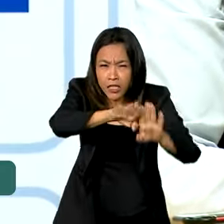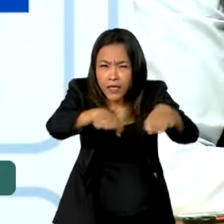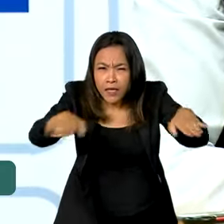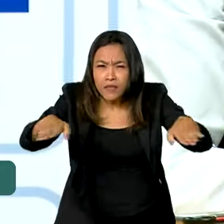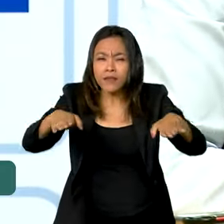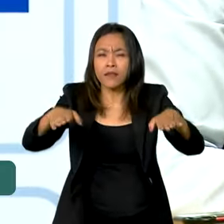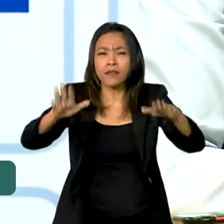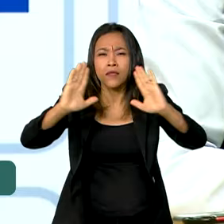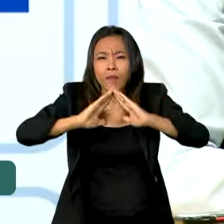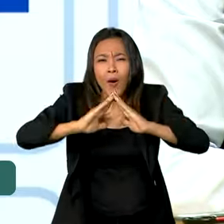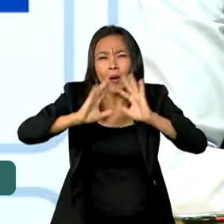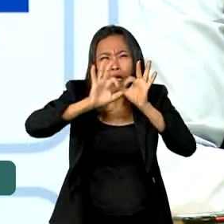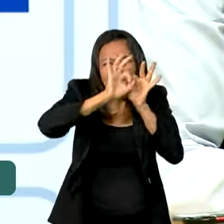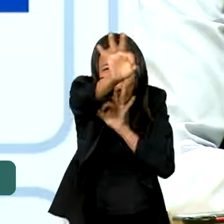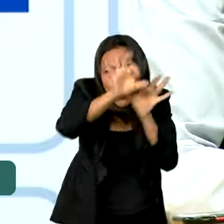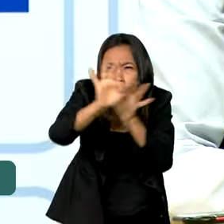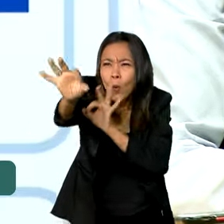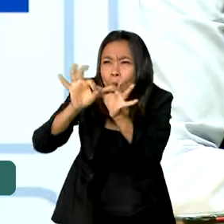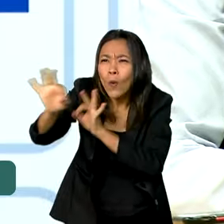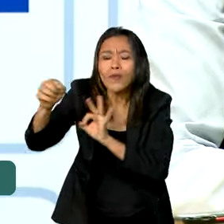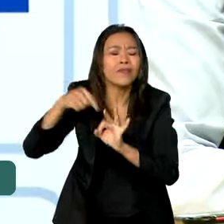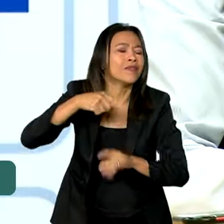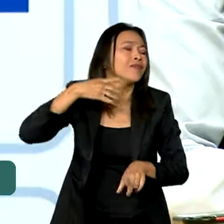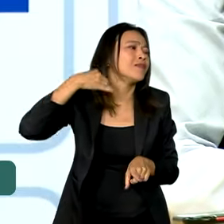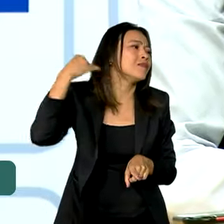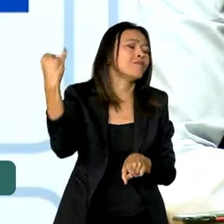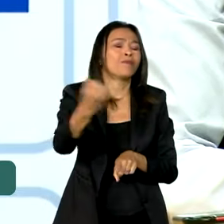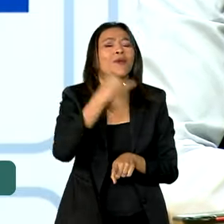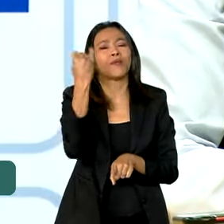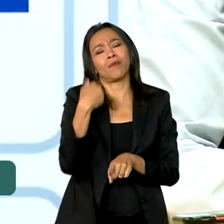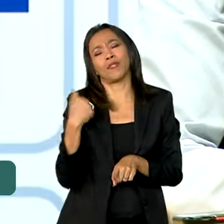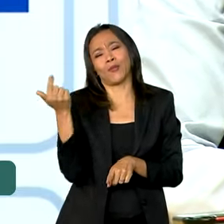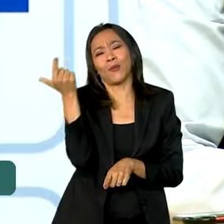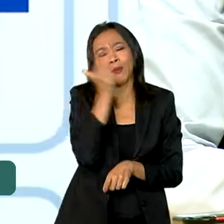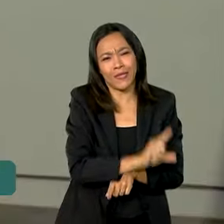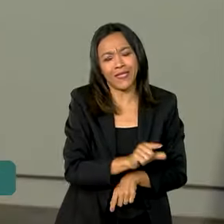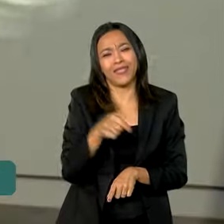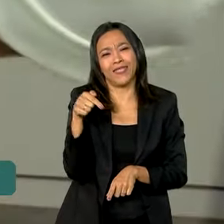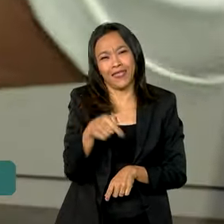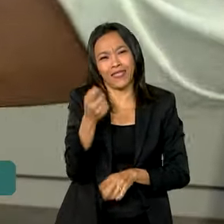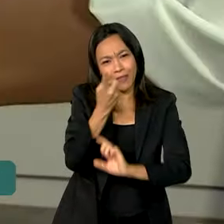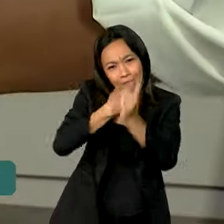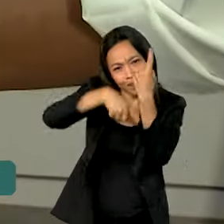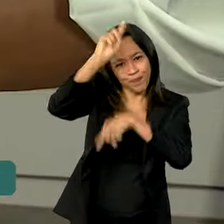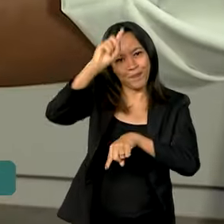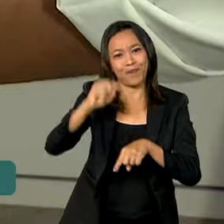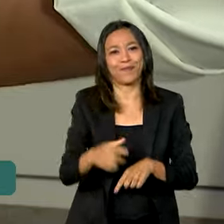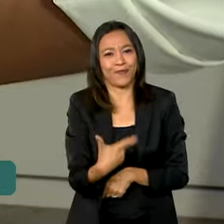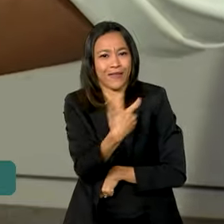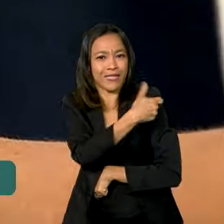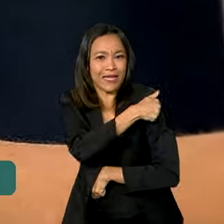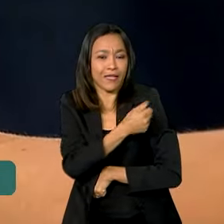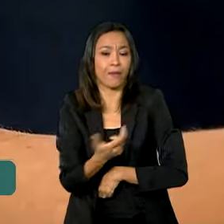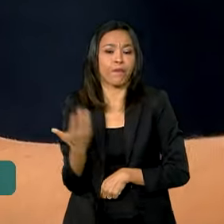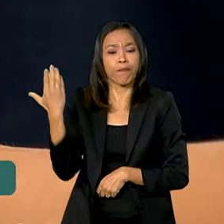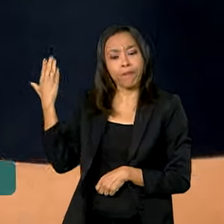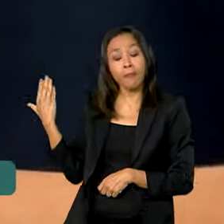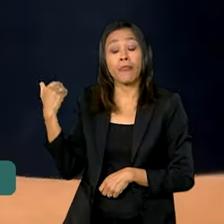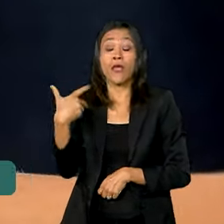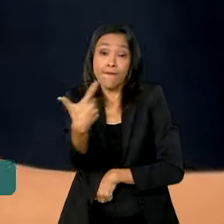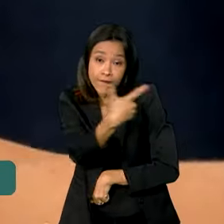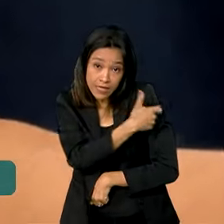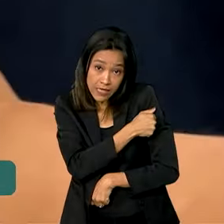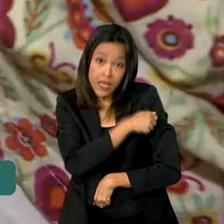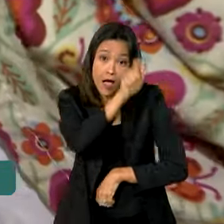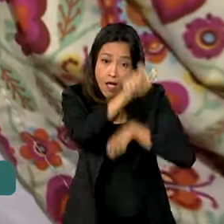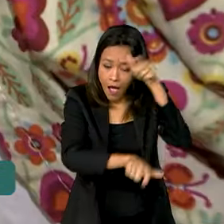residem em locais de difícil acesso, é fundamental para que a gente pudesse ter chegado a esses resultados. A cobertura vacinal da população é